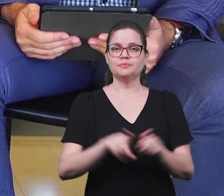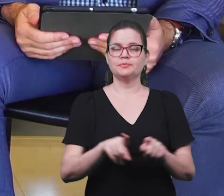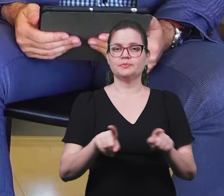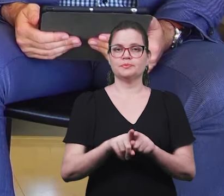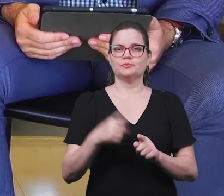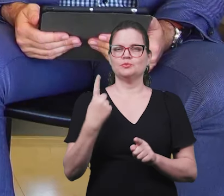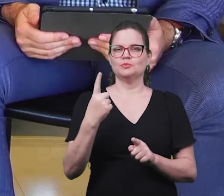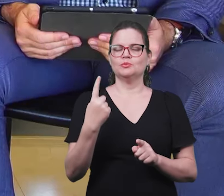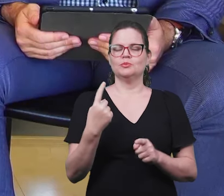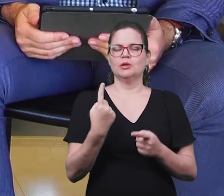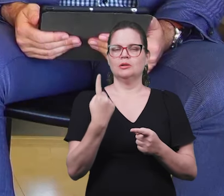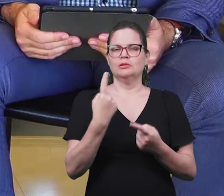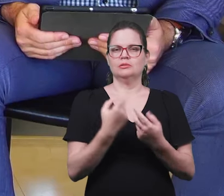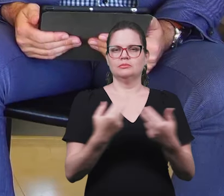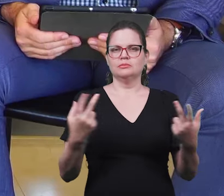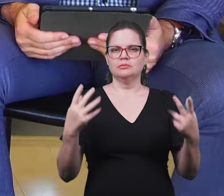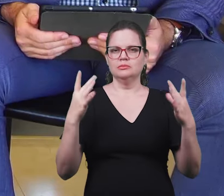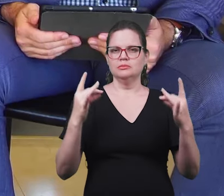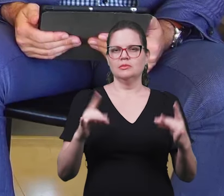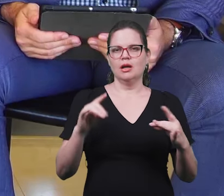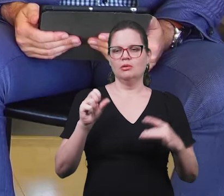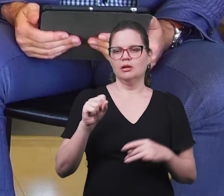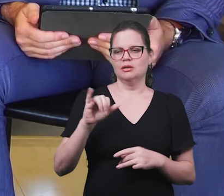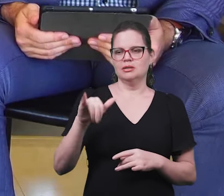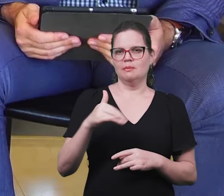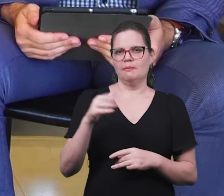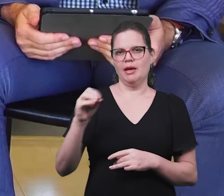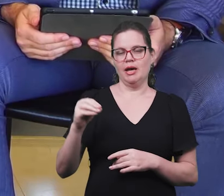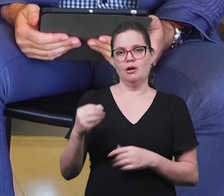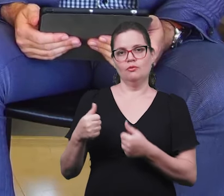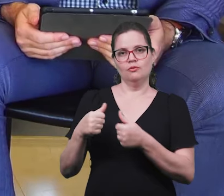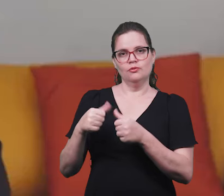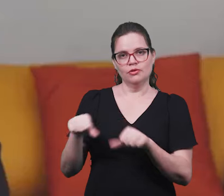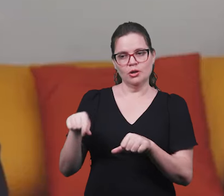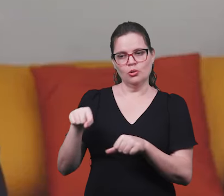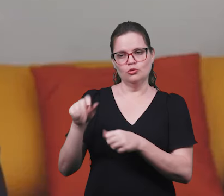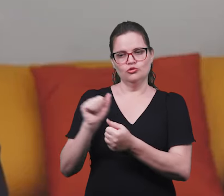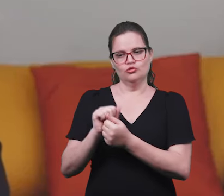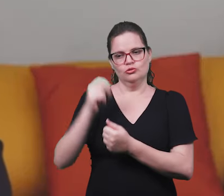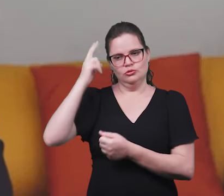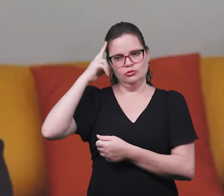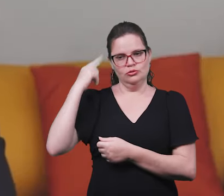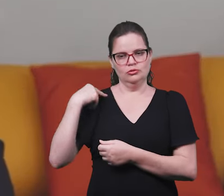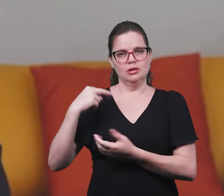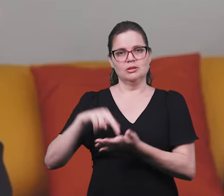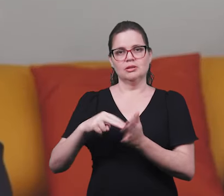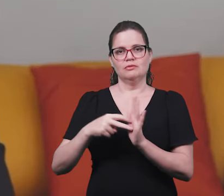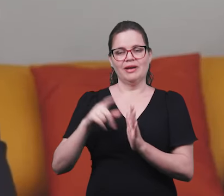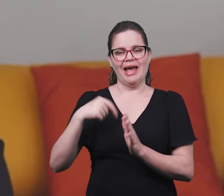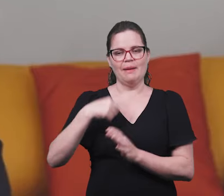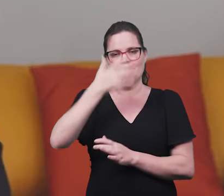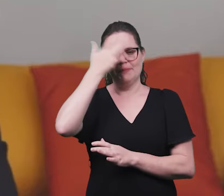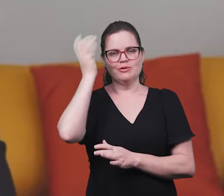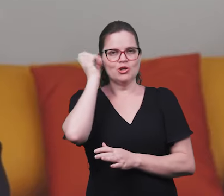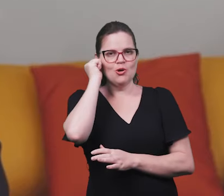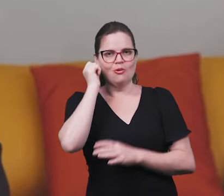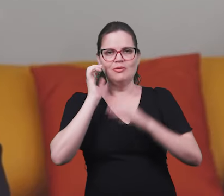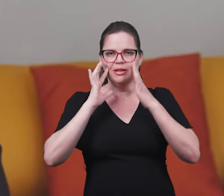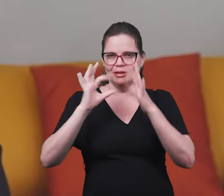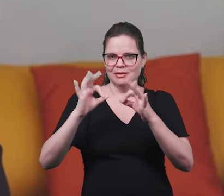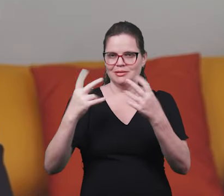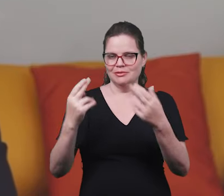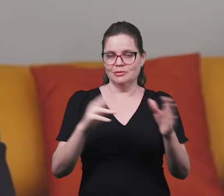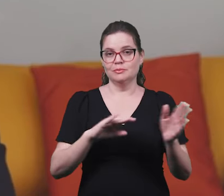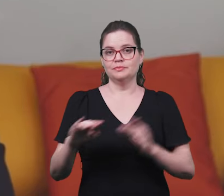para nós, é esse detalhe, né? O Simeão ficou, o Shimon, é aquele que ouve. Porque é a